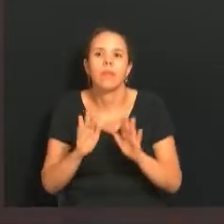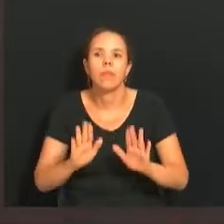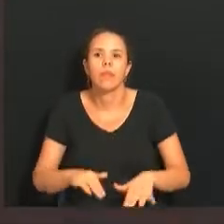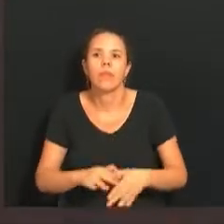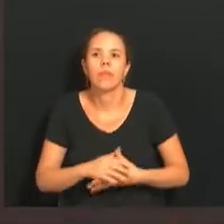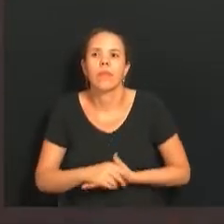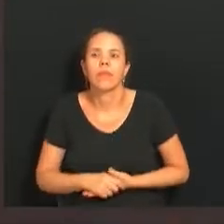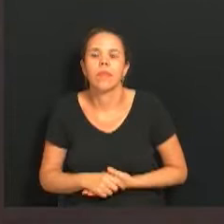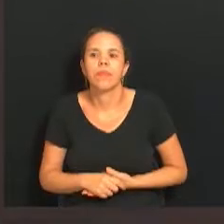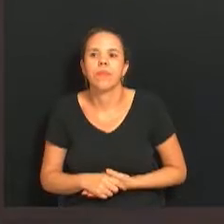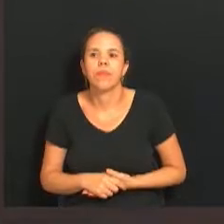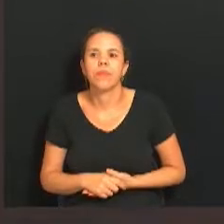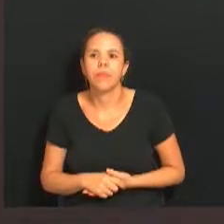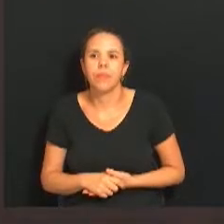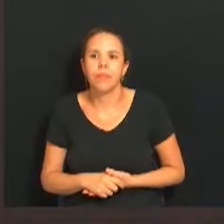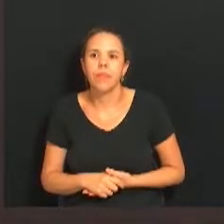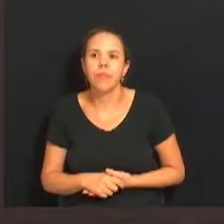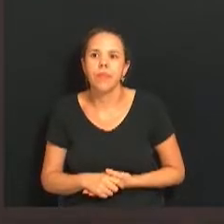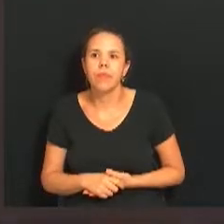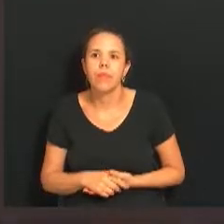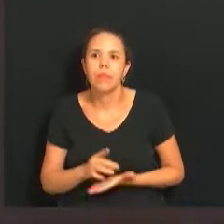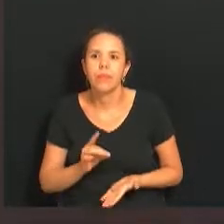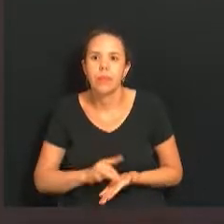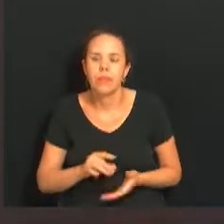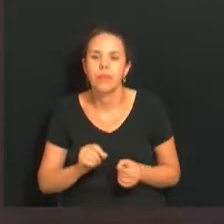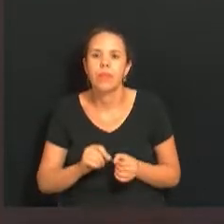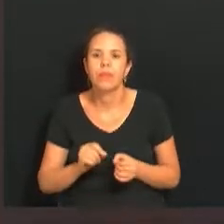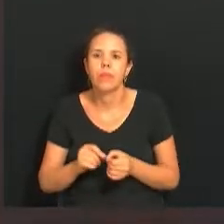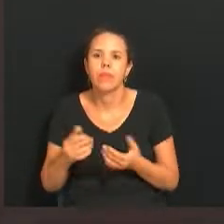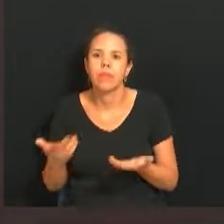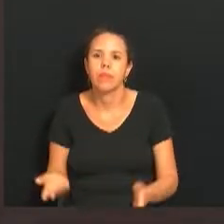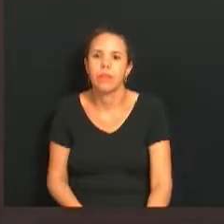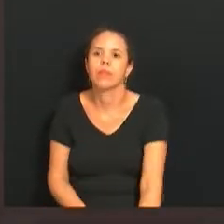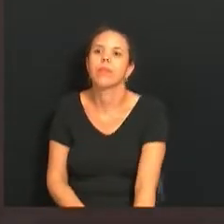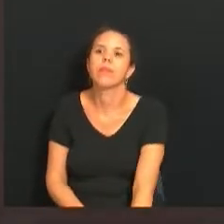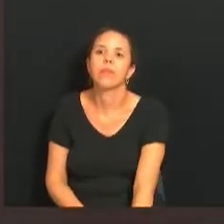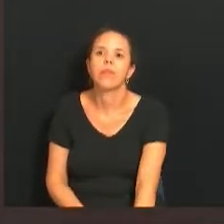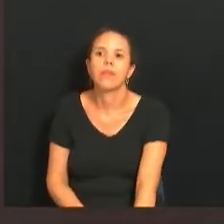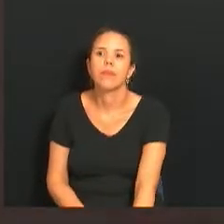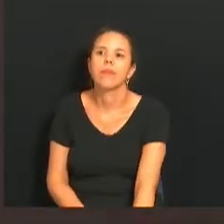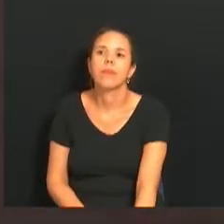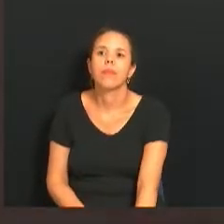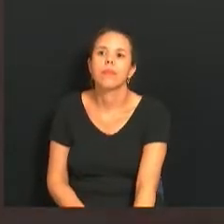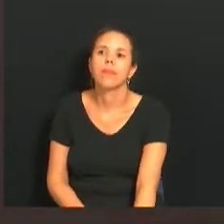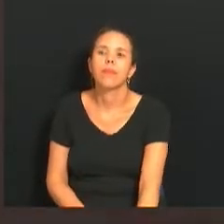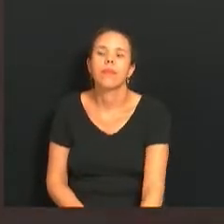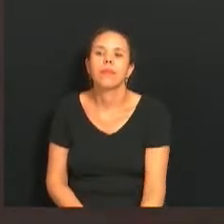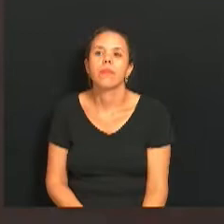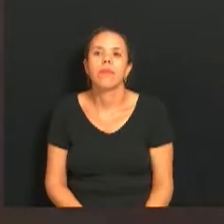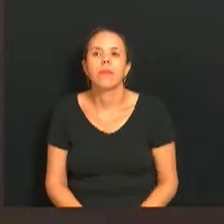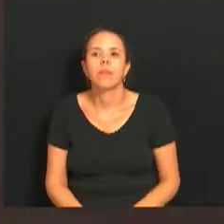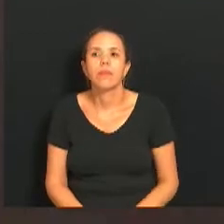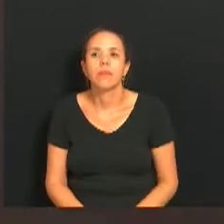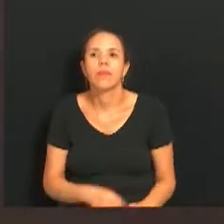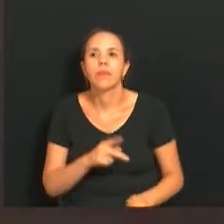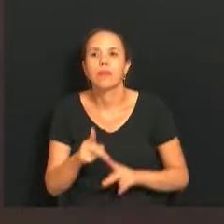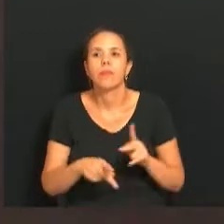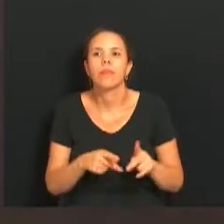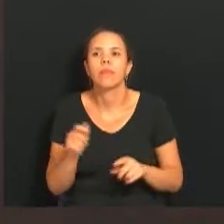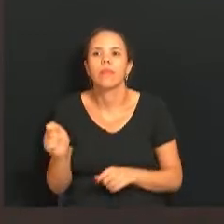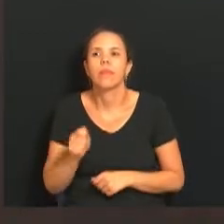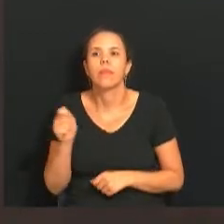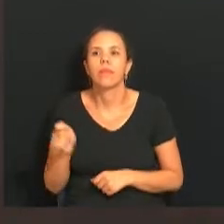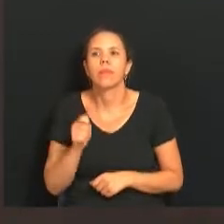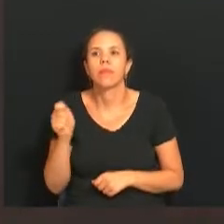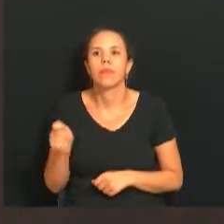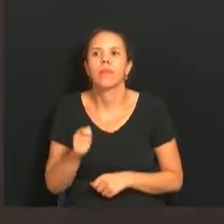entendeu? Então a gente realmente tem feito isso, né? E a comunidade, a associação,